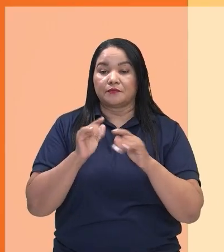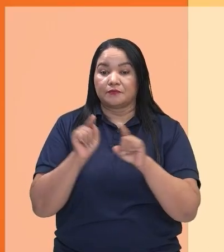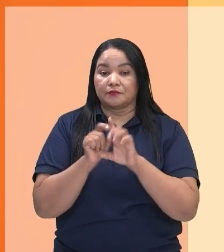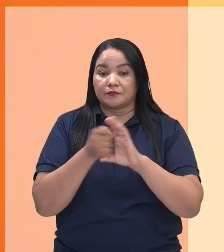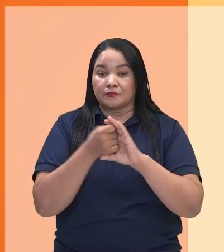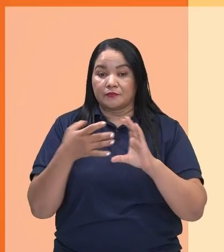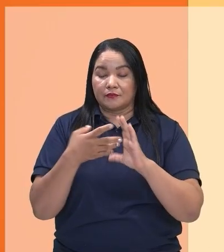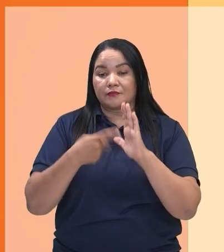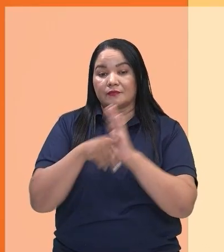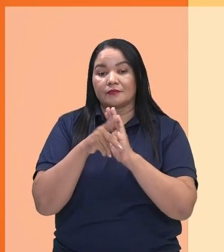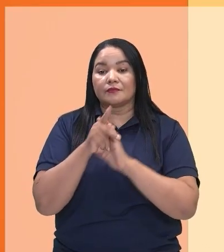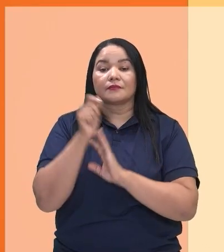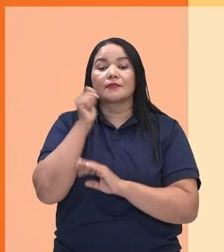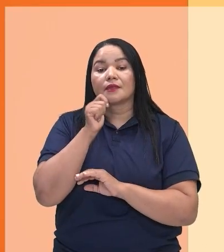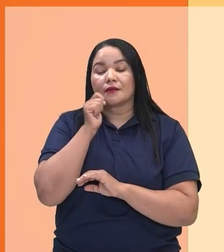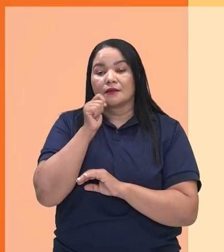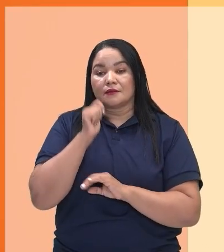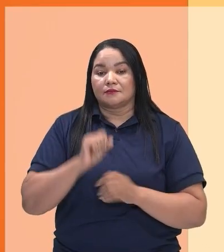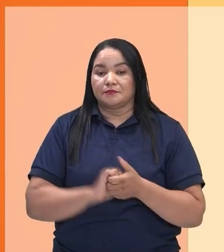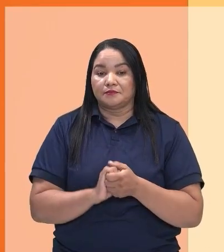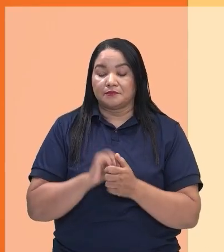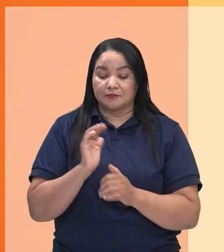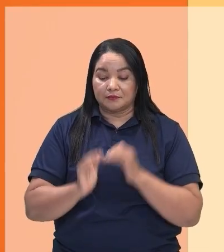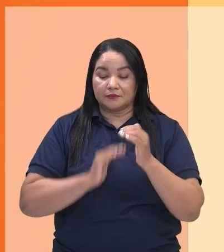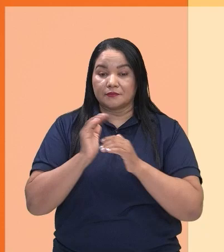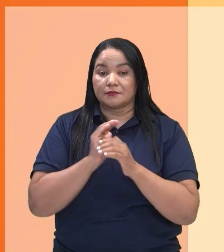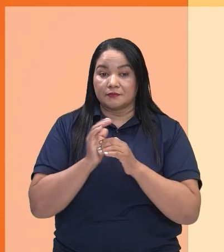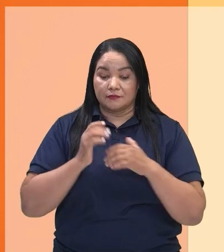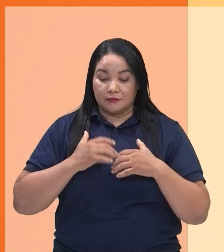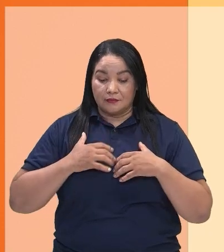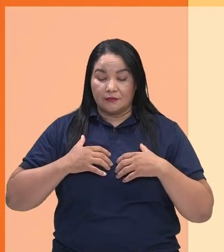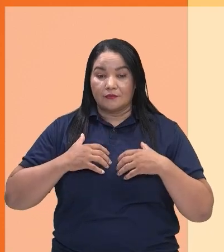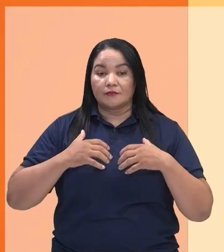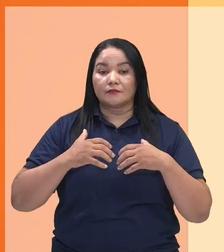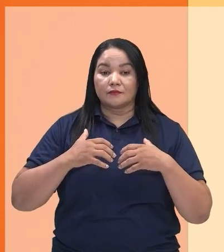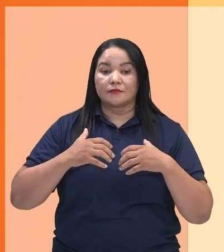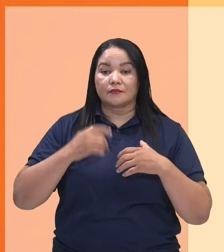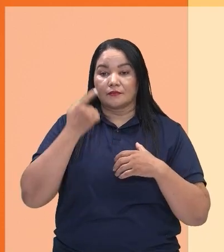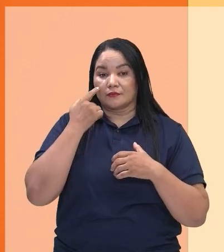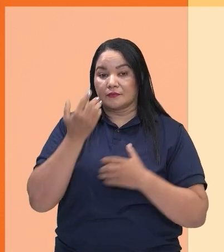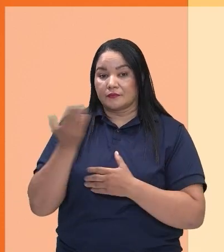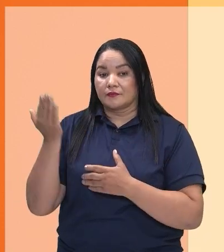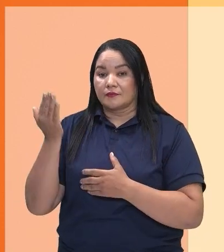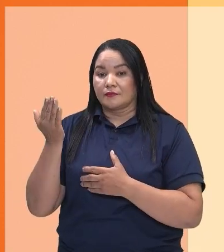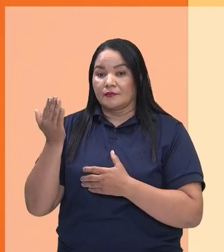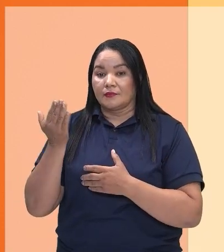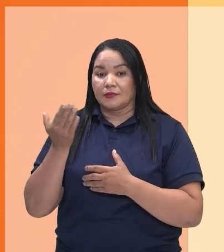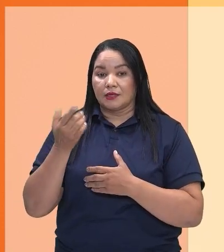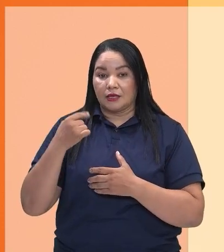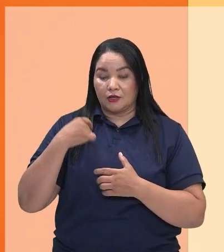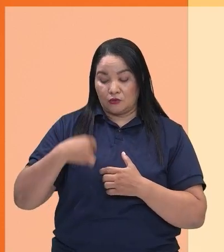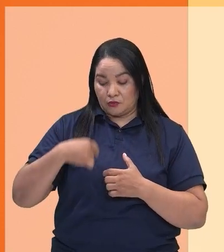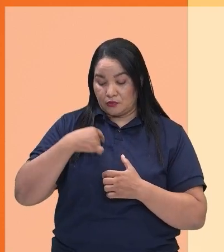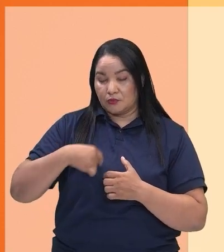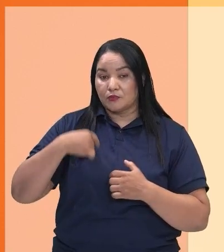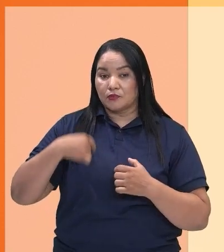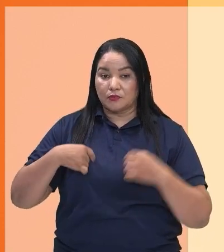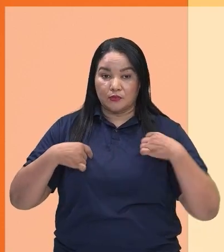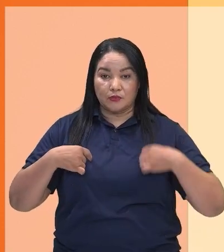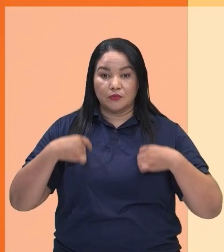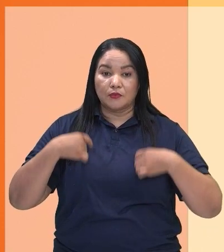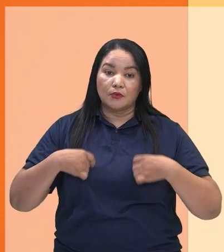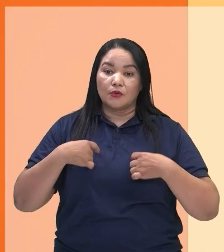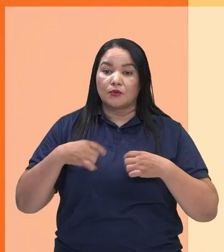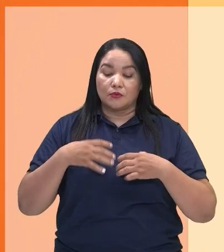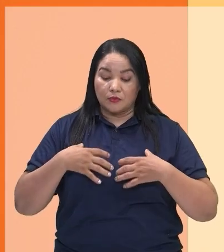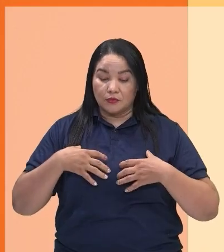das meninas, né? Por exemplo, o desenvolvimento dos seios. Os seios a gente sabe que é onde fica a glândula mamária.